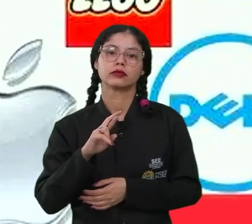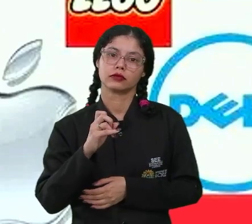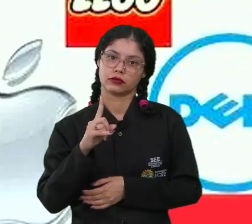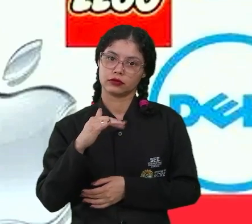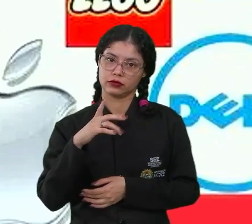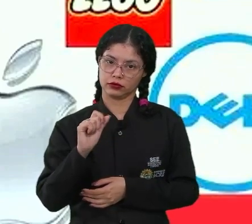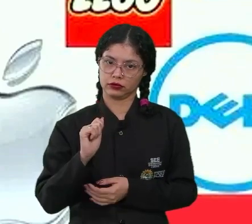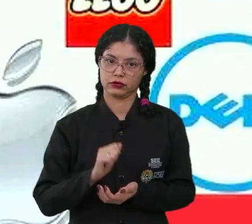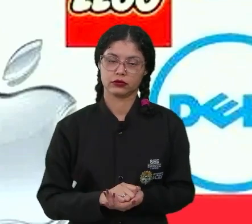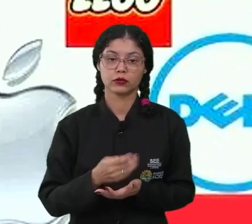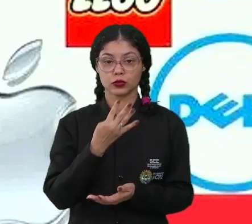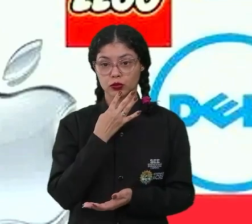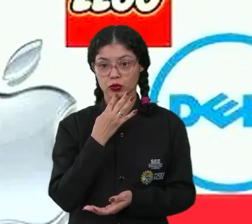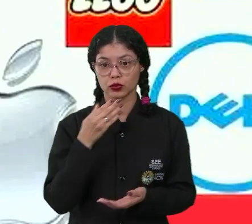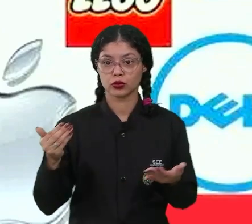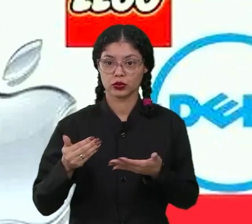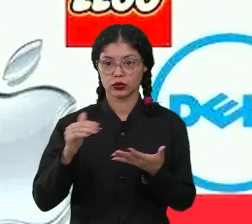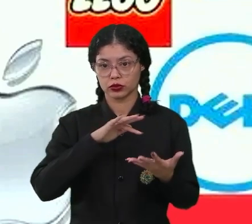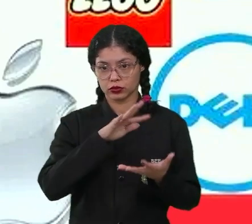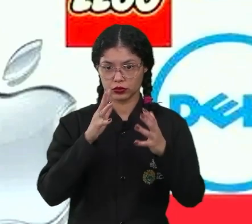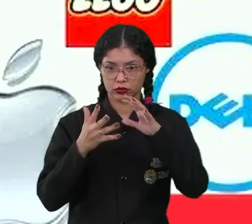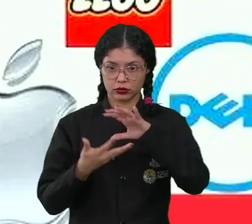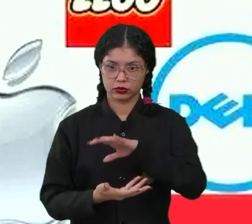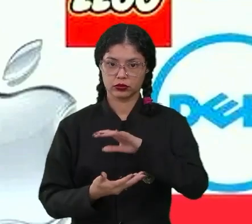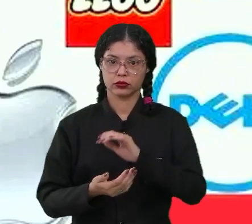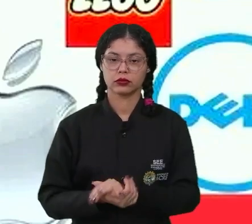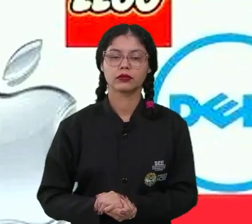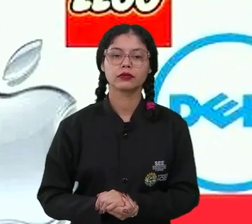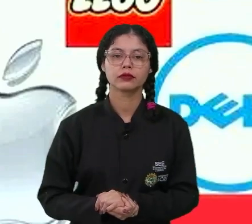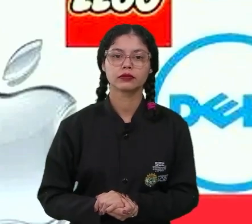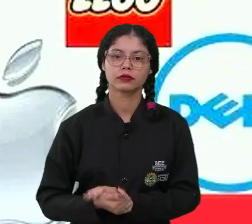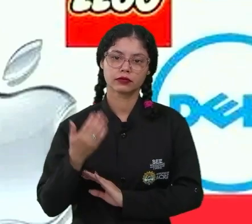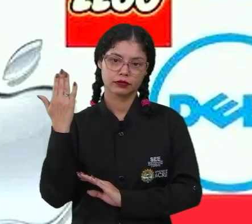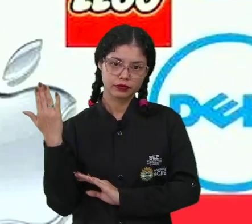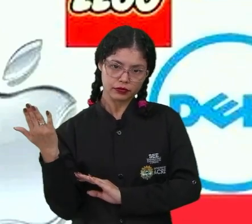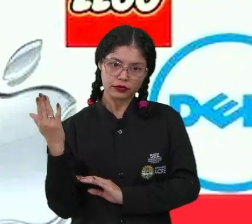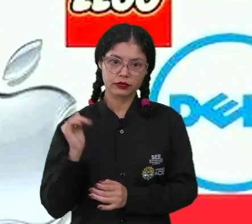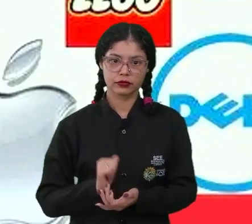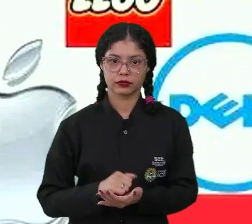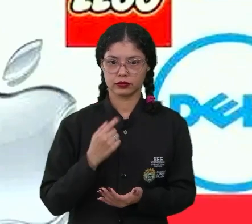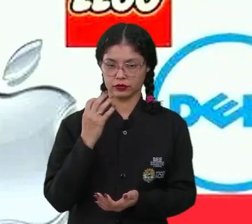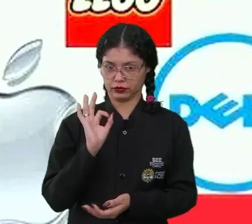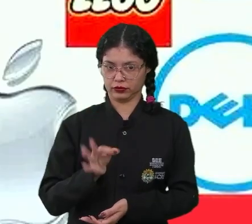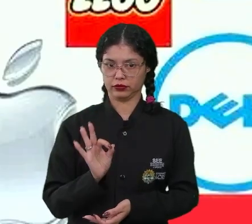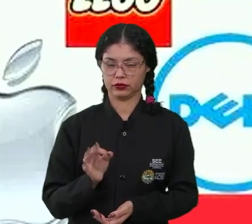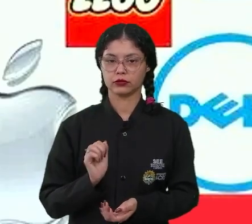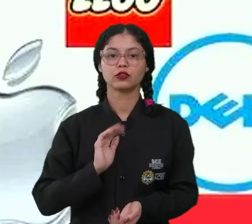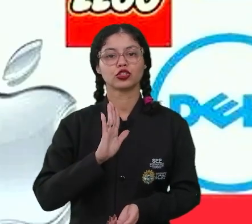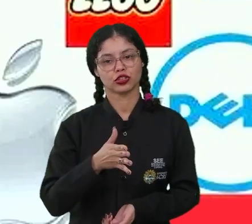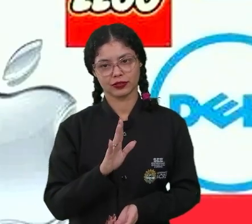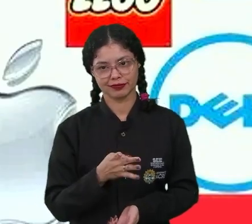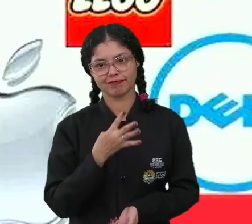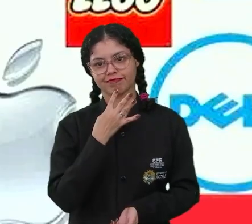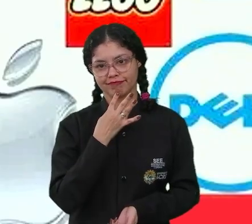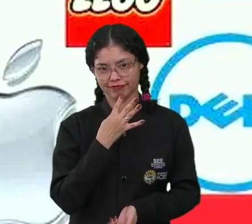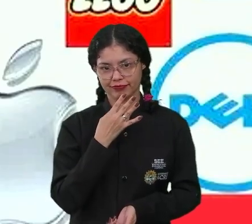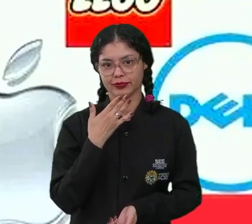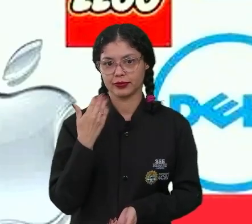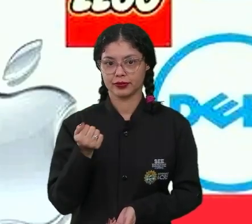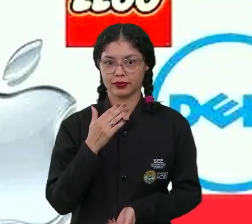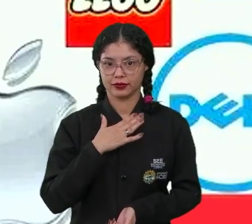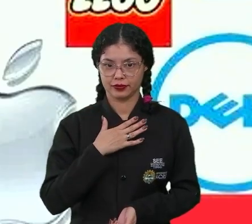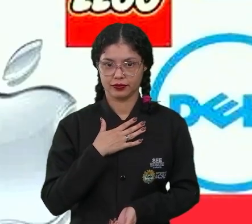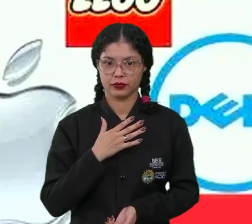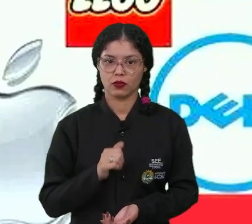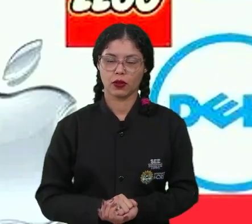transnacionais, empresas conhecidas aí mundialmente, empresas essas que com certeza a maioria vocês vão conhecer até melhor que eu.